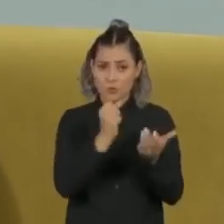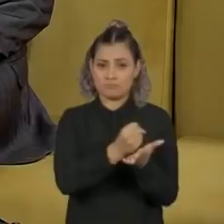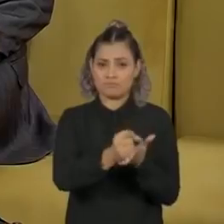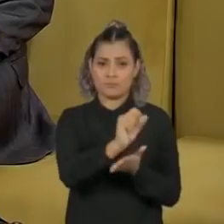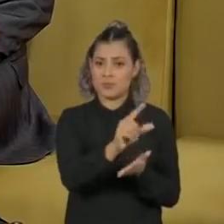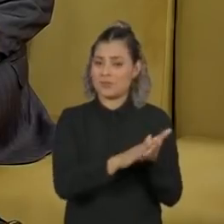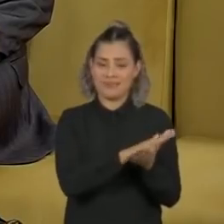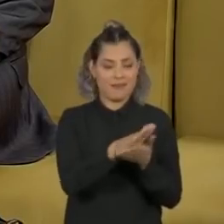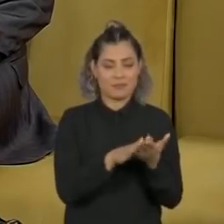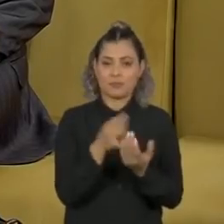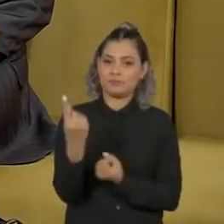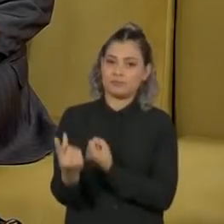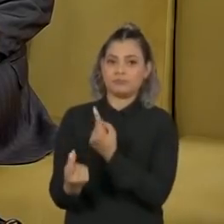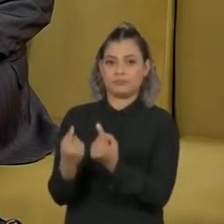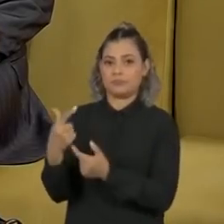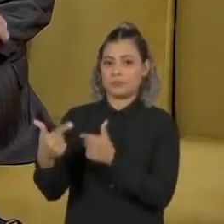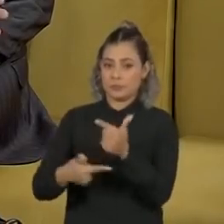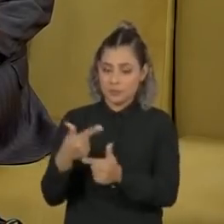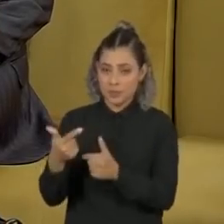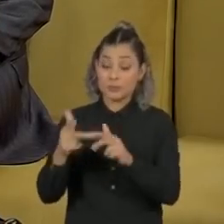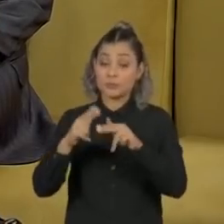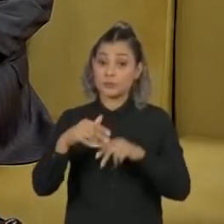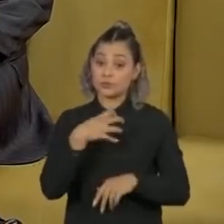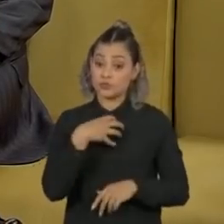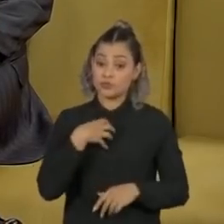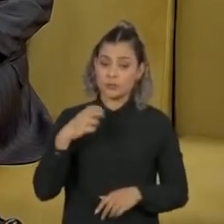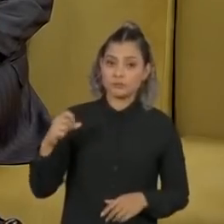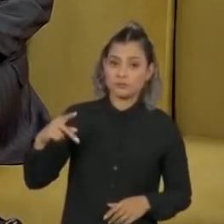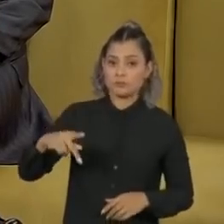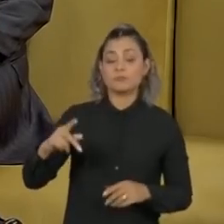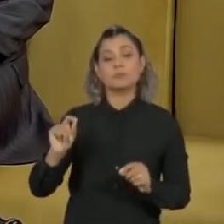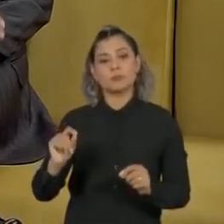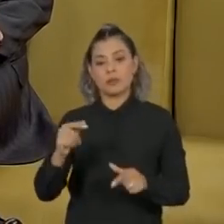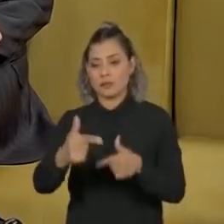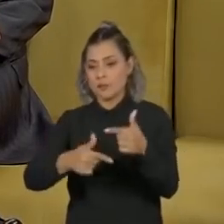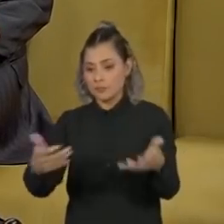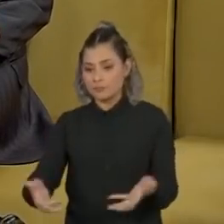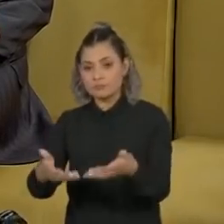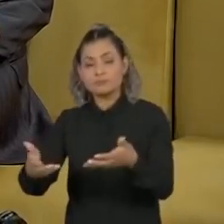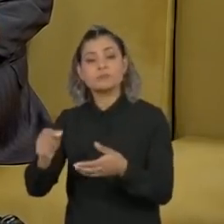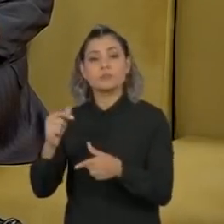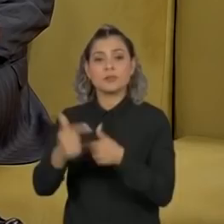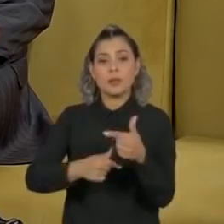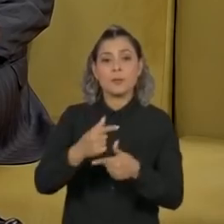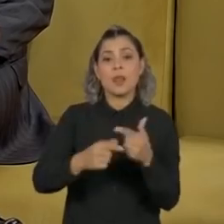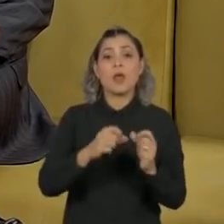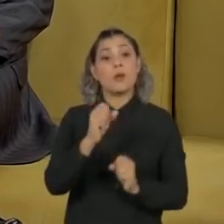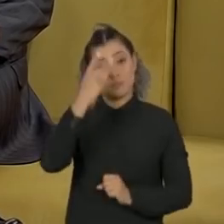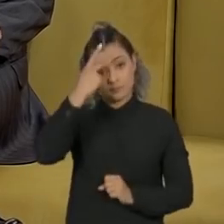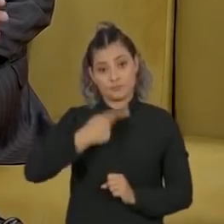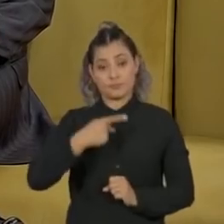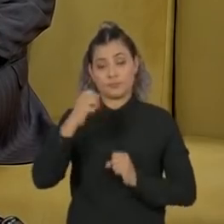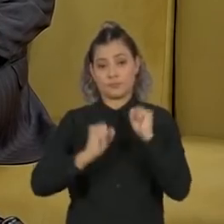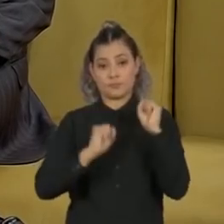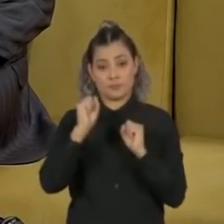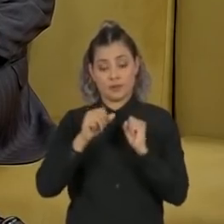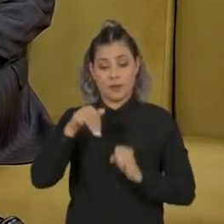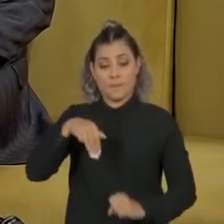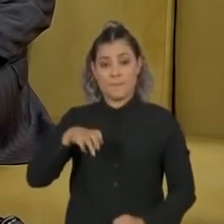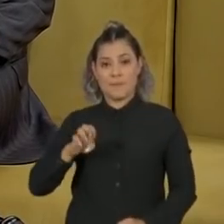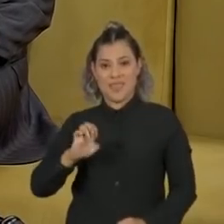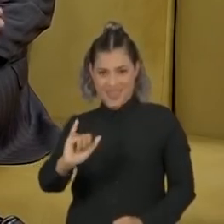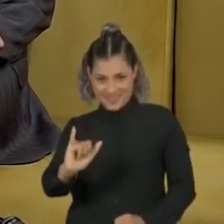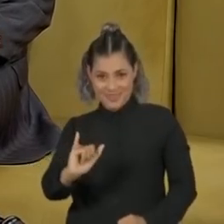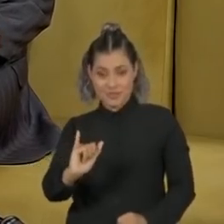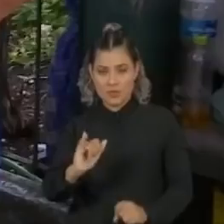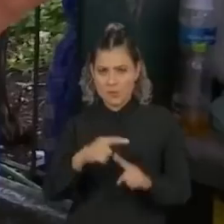Brasil. Pois é, para ter alguns direitos previdenciários, o trabalhador é convencido a se tornar microempreendedor individual. Mas, no fim das contas, será